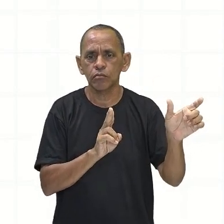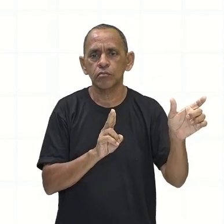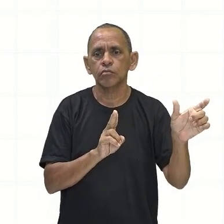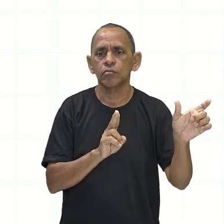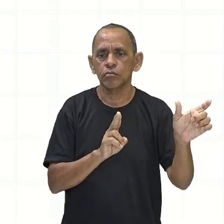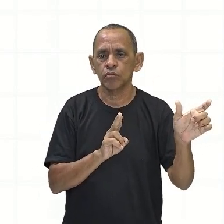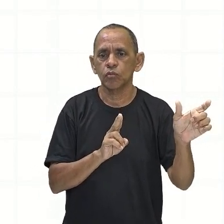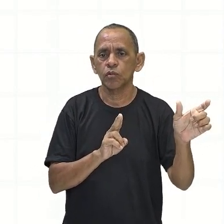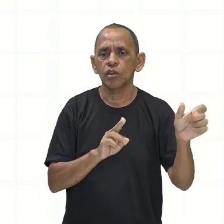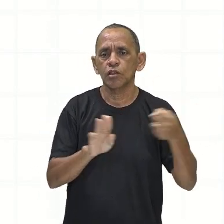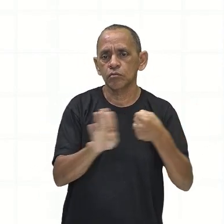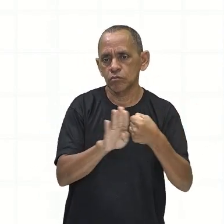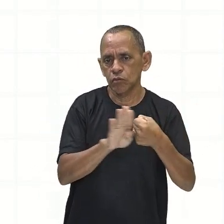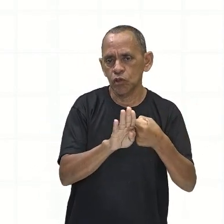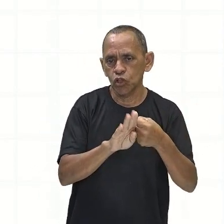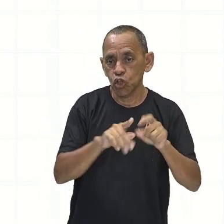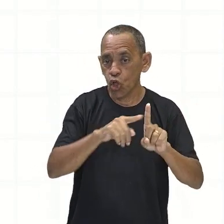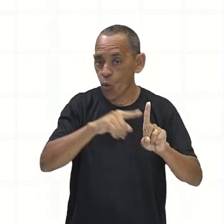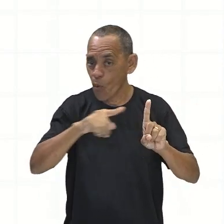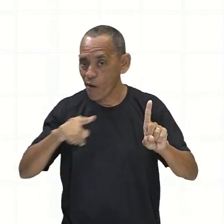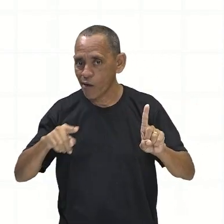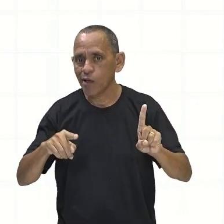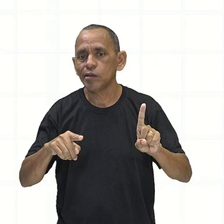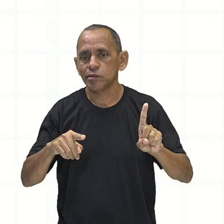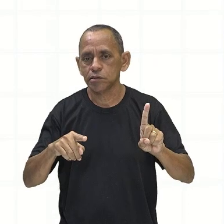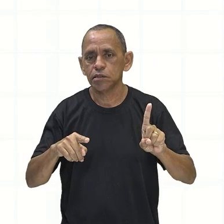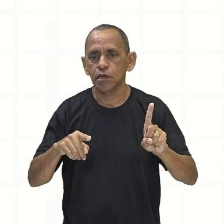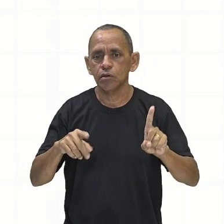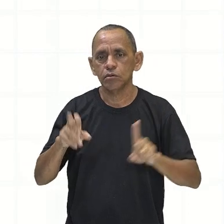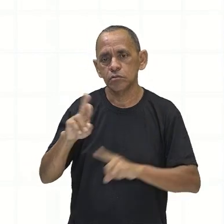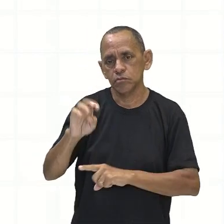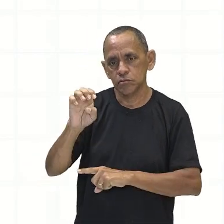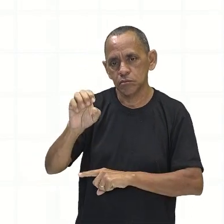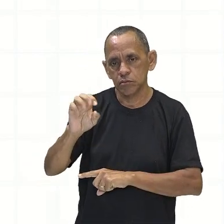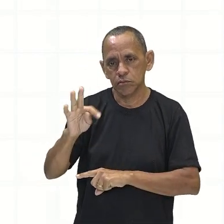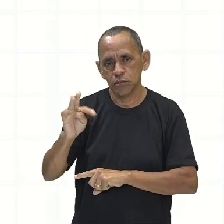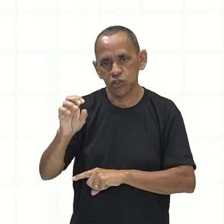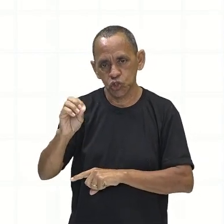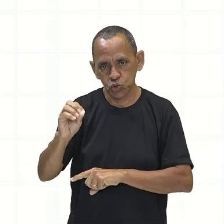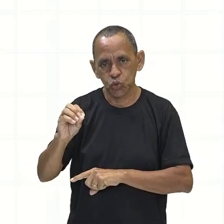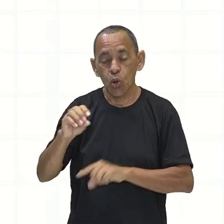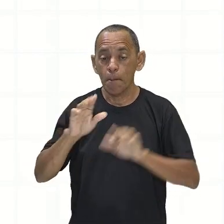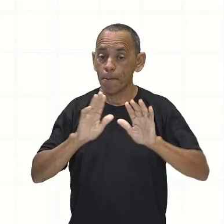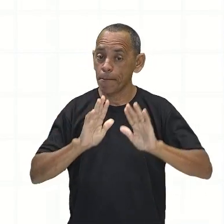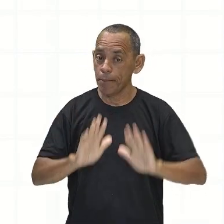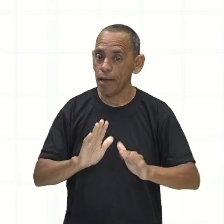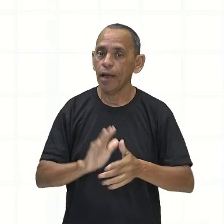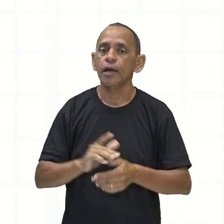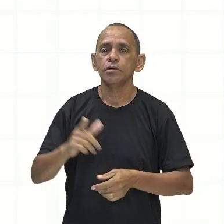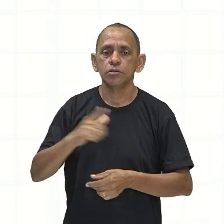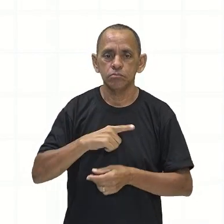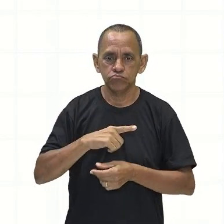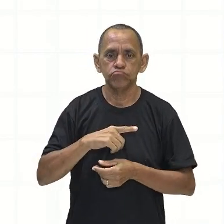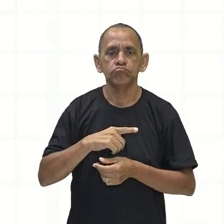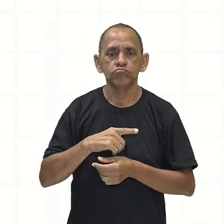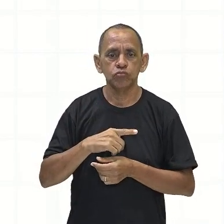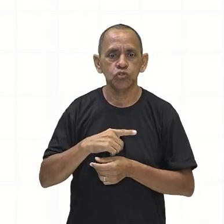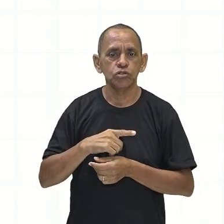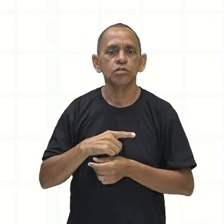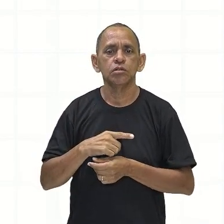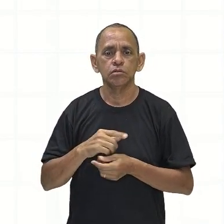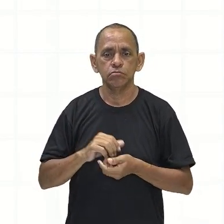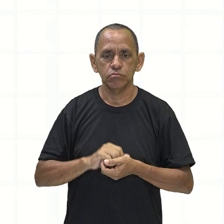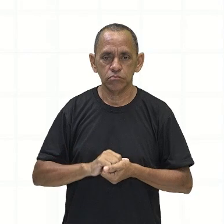variação dos pronomes pessoais do caso reto, porém ocupam posições dentro da oração. Isso é importante aqui,